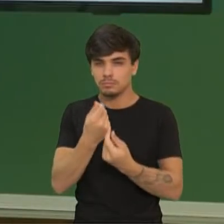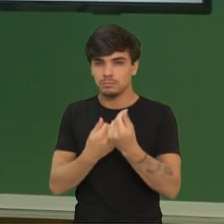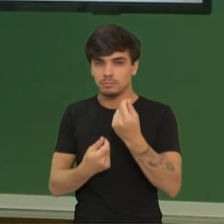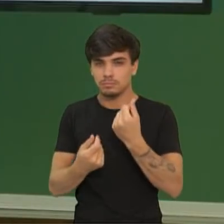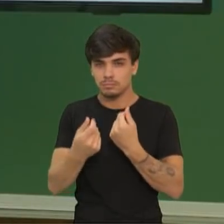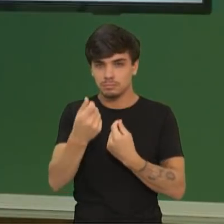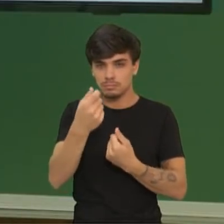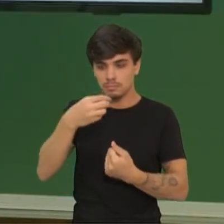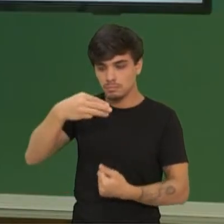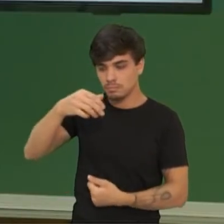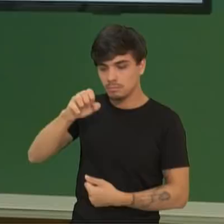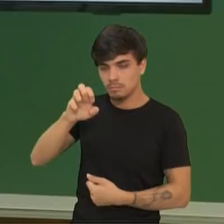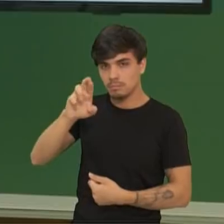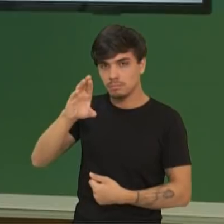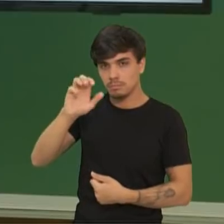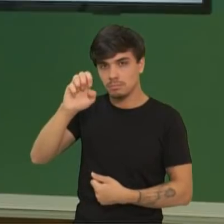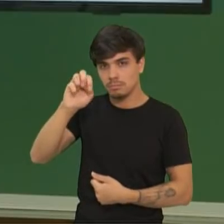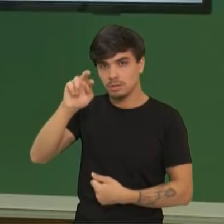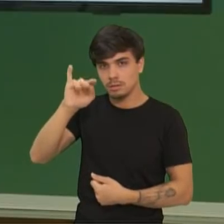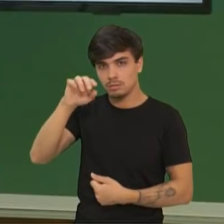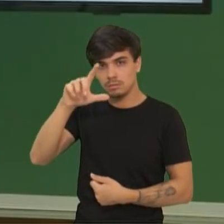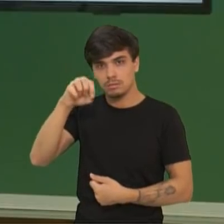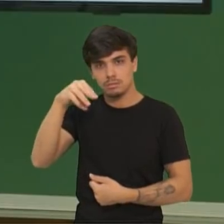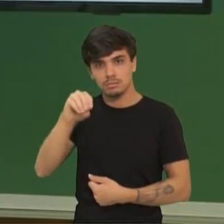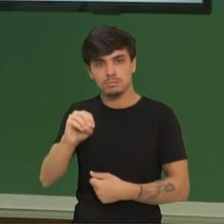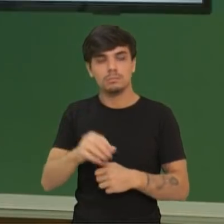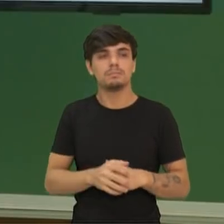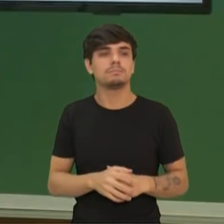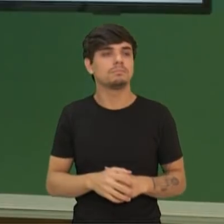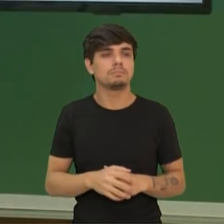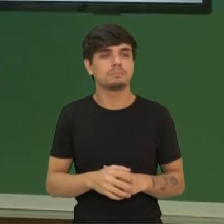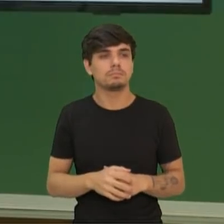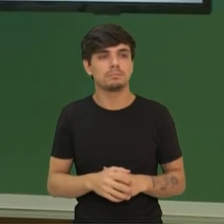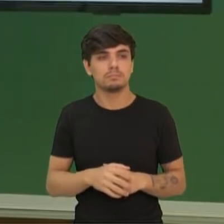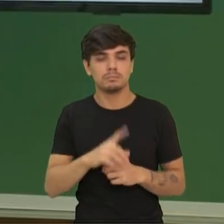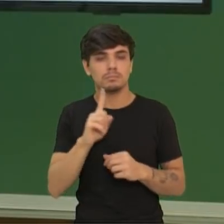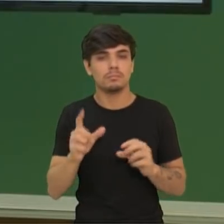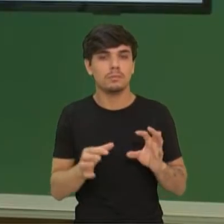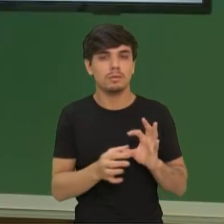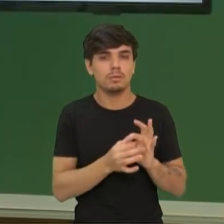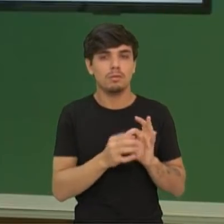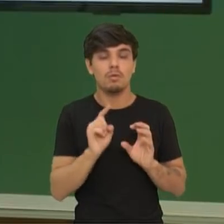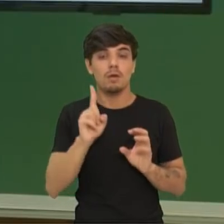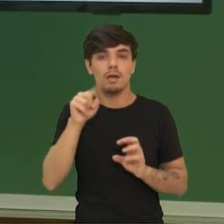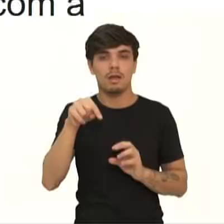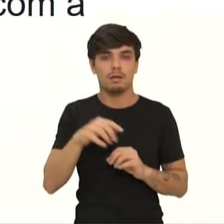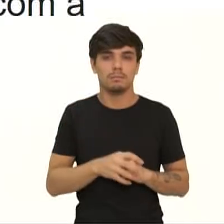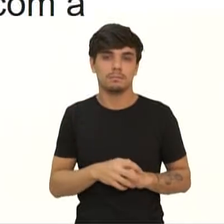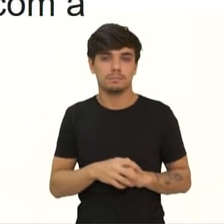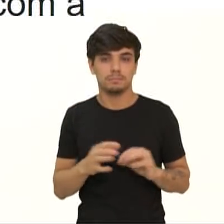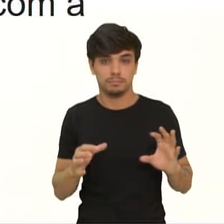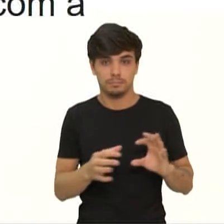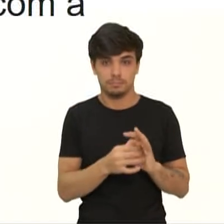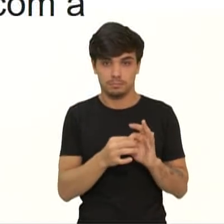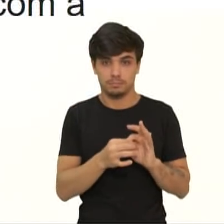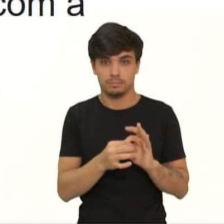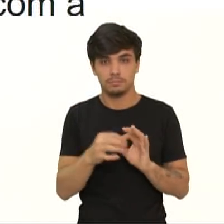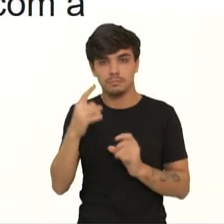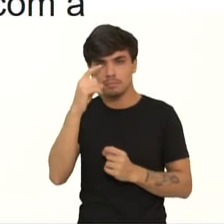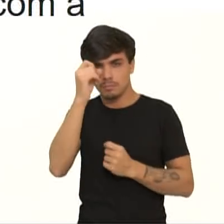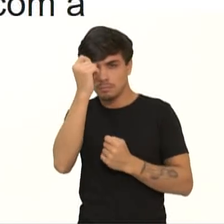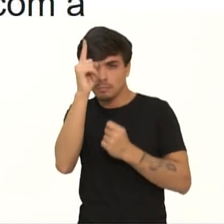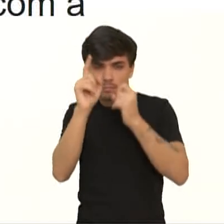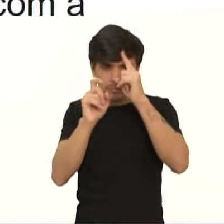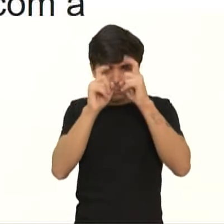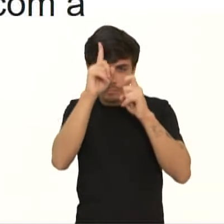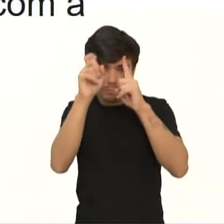Mercantilismo, o nosso assunto de hoje. Olha lá, o que é o mercantilismo? Um conjunto de ideias e